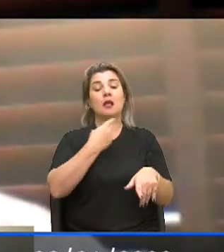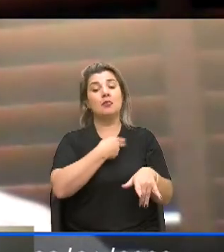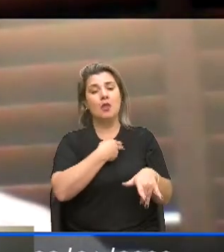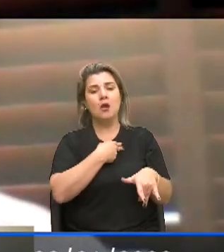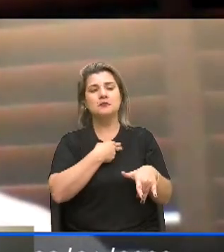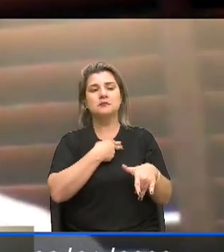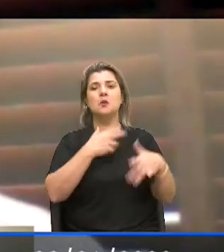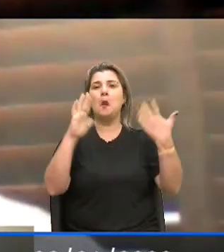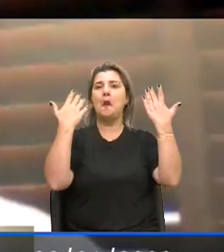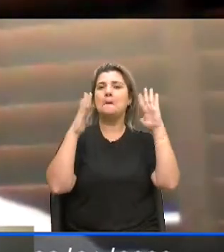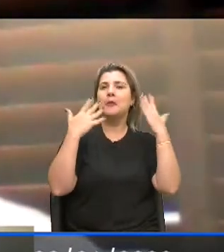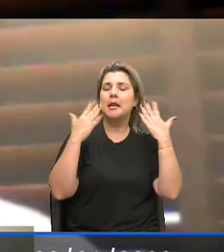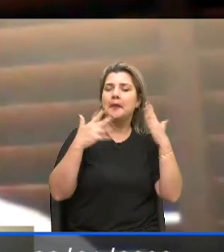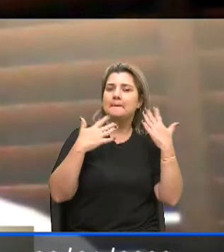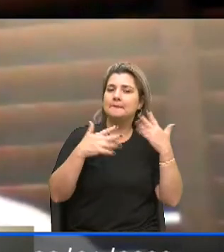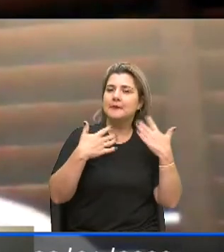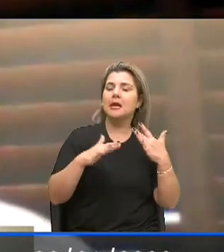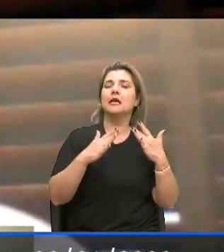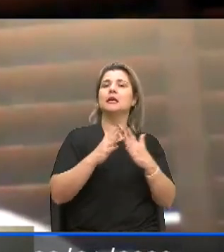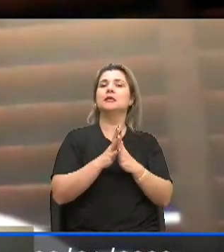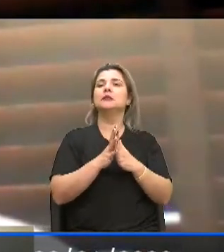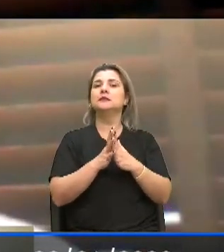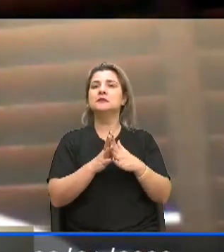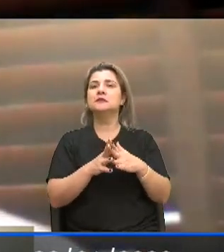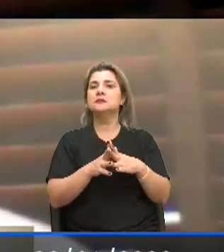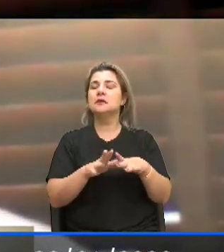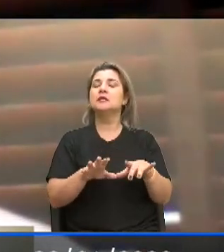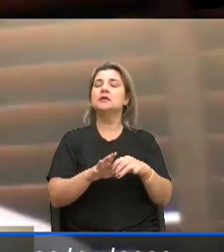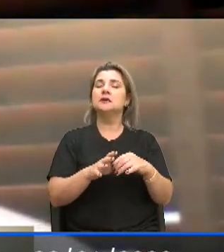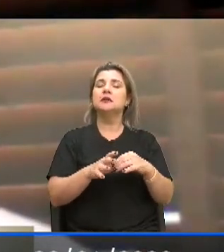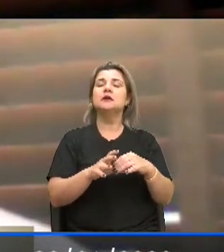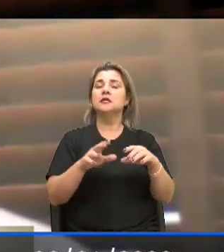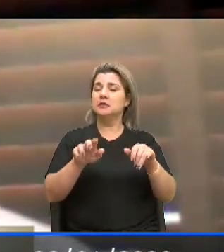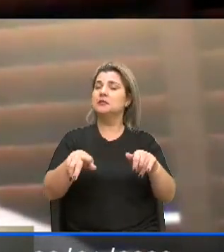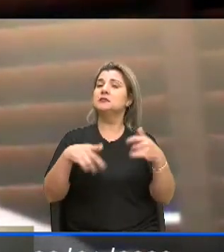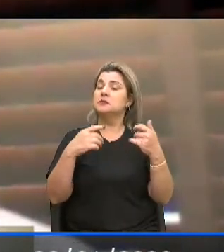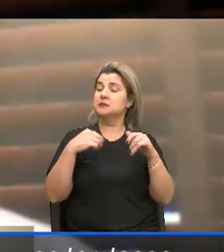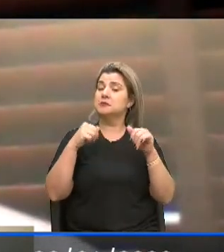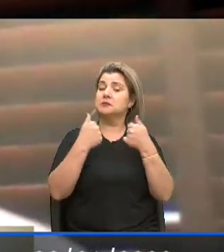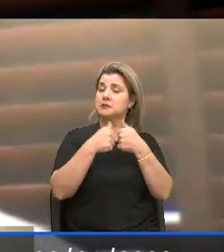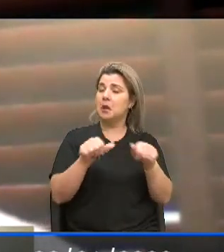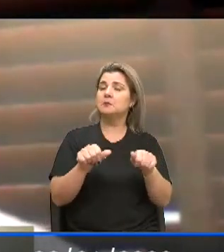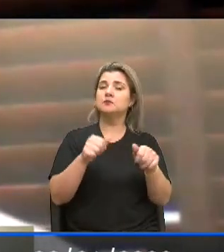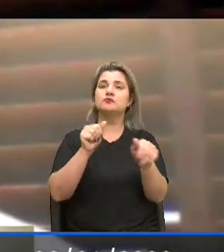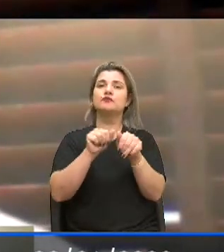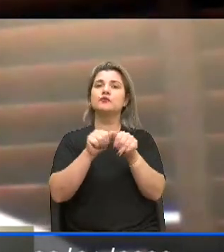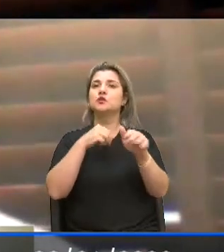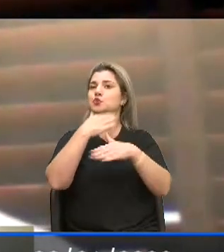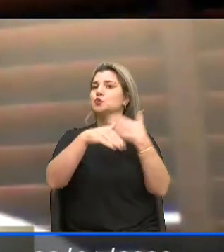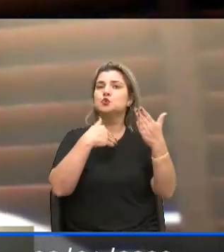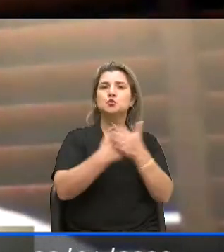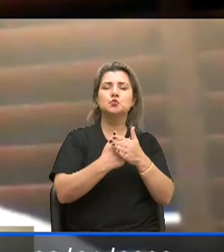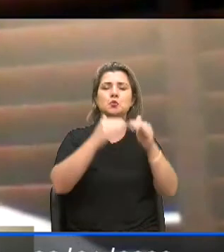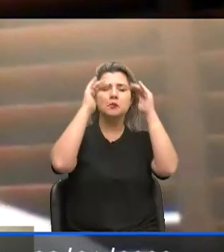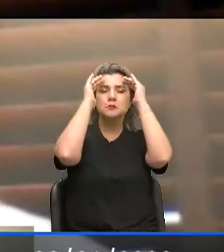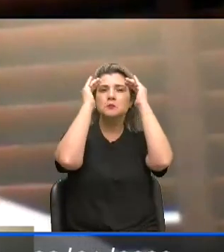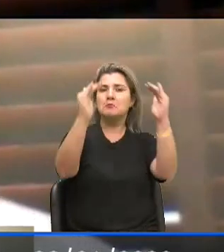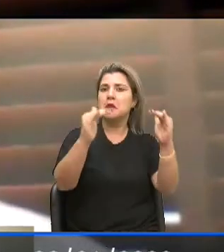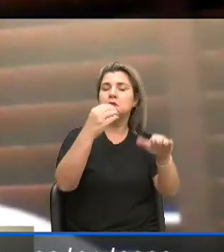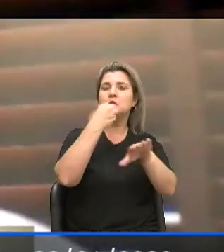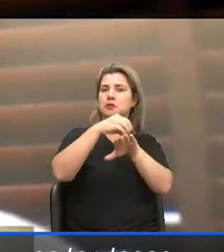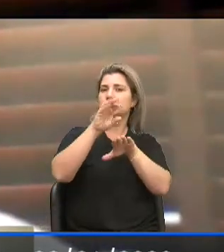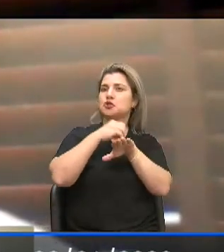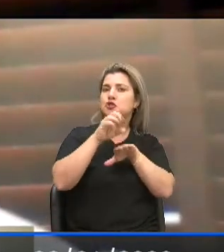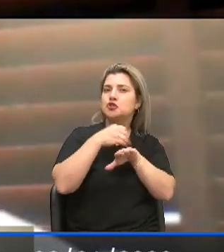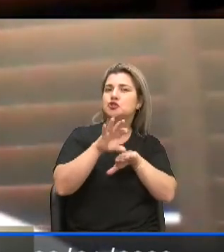saudação especial por estarem em fábrica, mas nós estamos fazendo de tudo. Respeito às sugestões da doutora Priscila, mas nós entendemos que